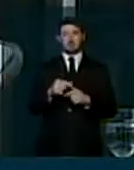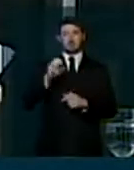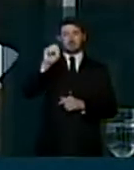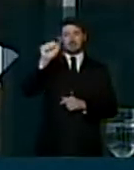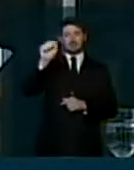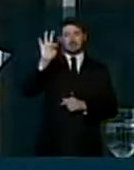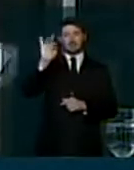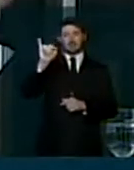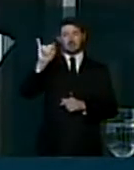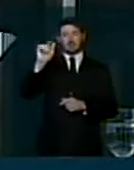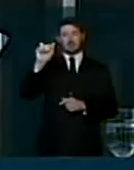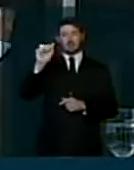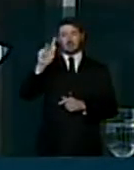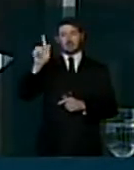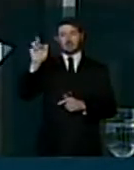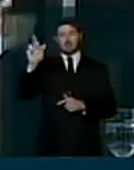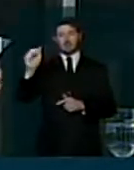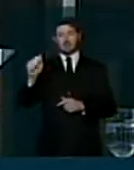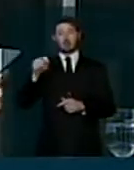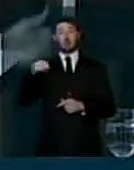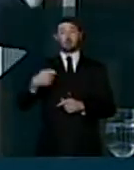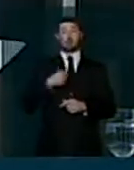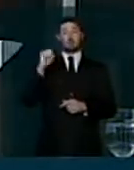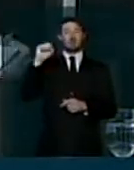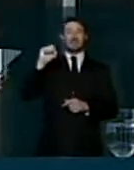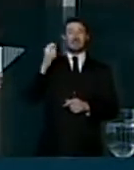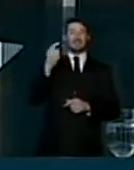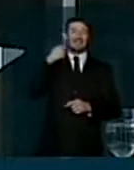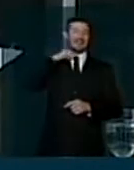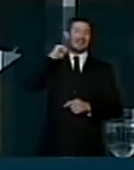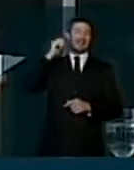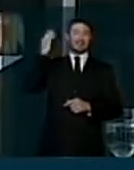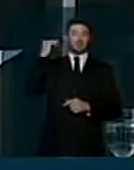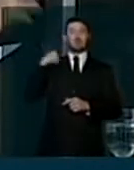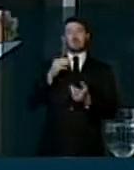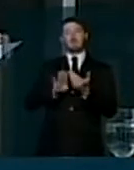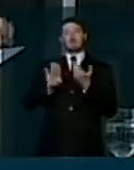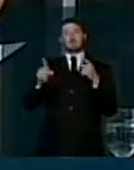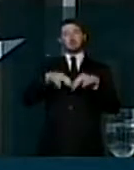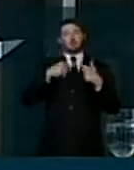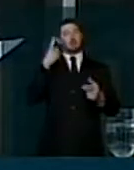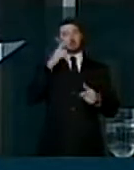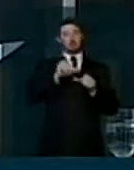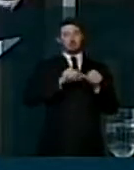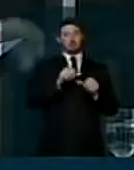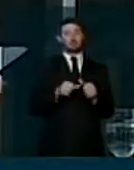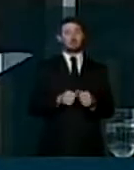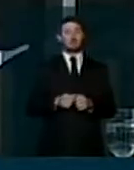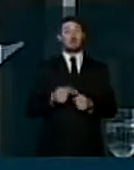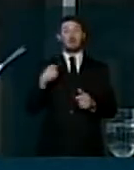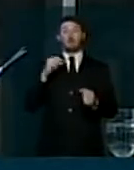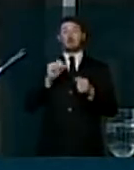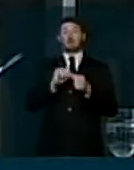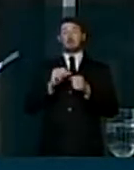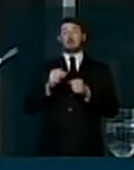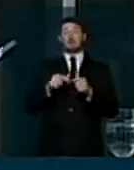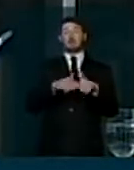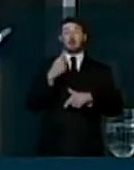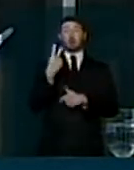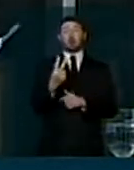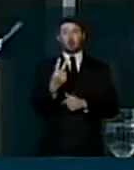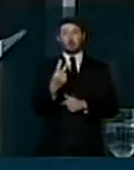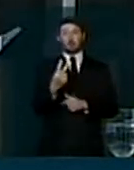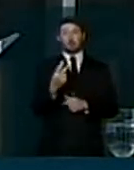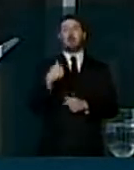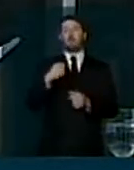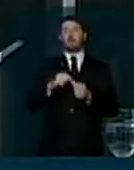foi um trabalho estruturante, foi quando eu era delegado de Polícia Federal e hoje licenciado. E aqui cheguei e coloquei 2 trabalhos estruturantes, além desses